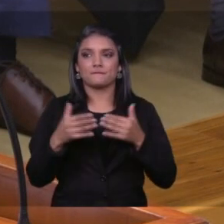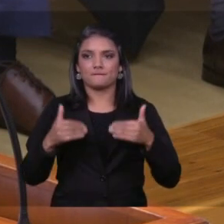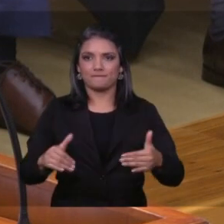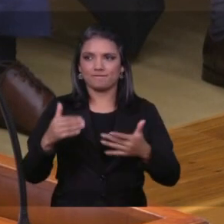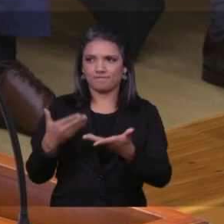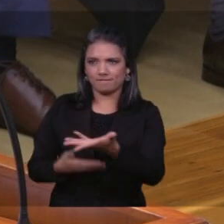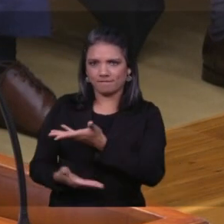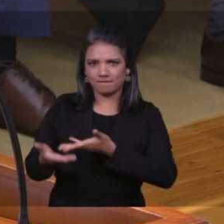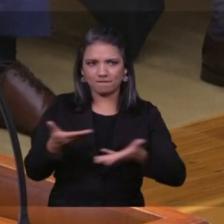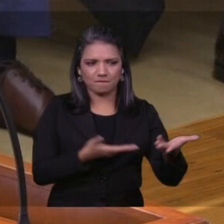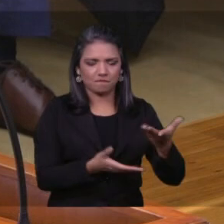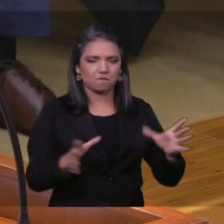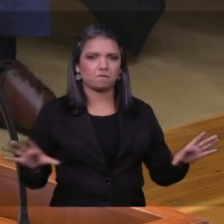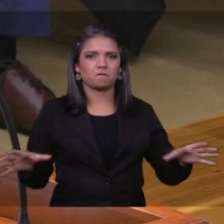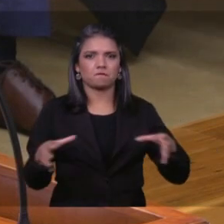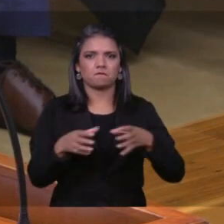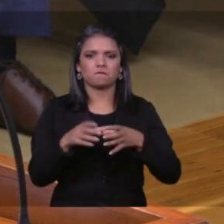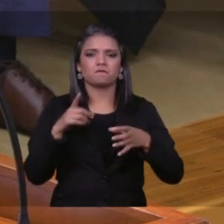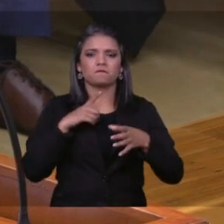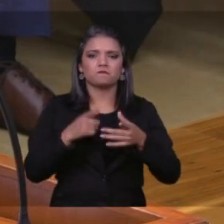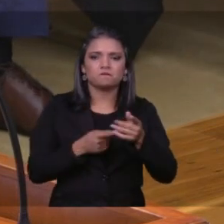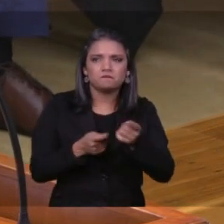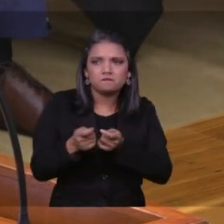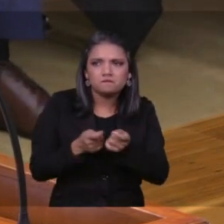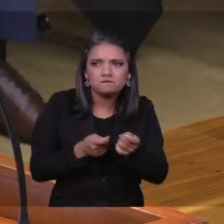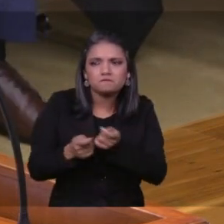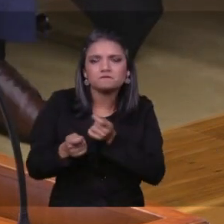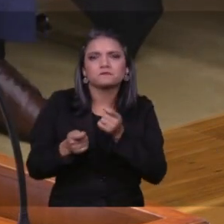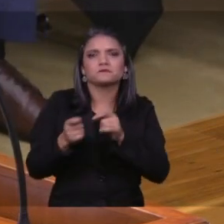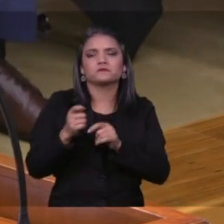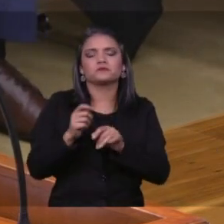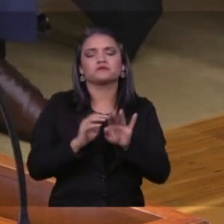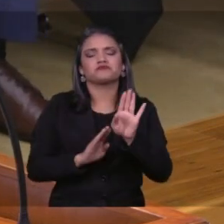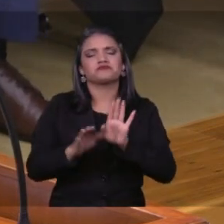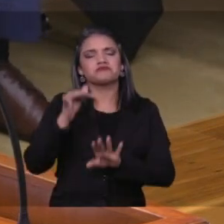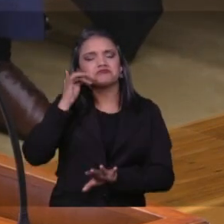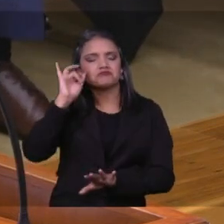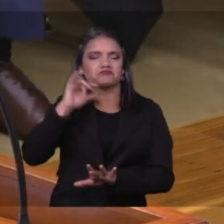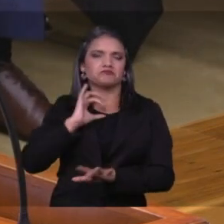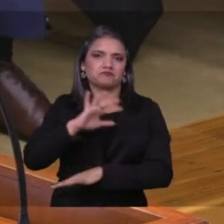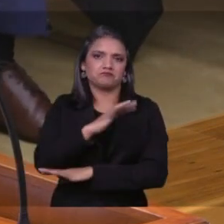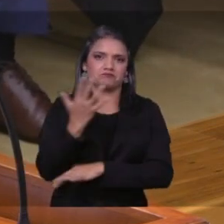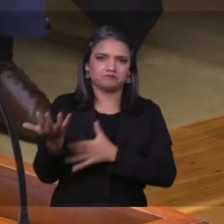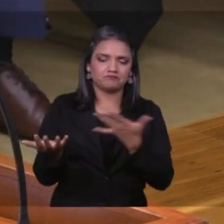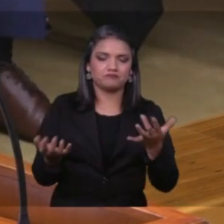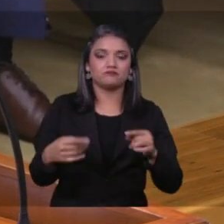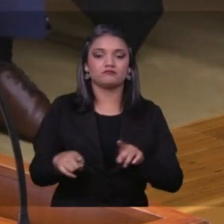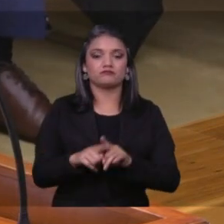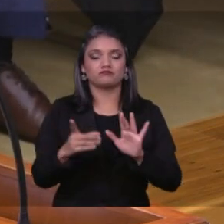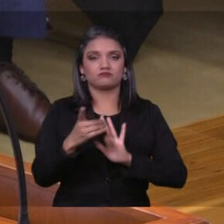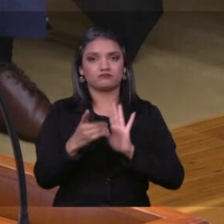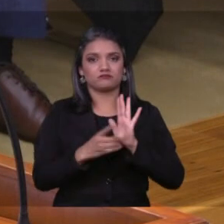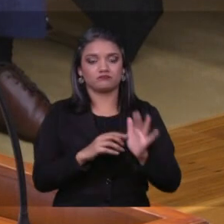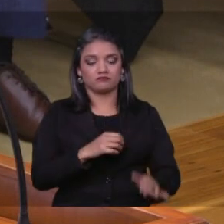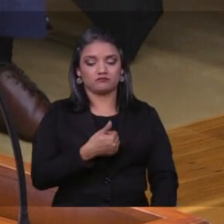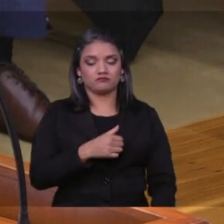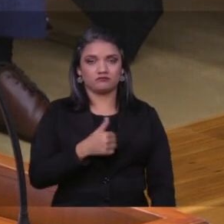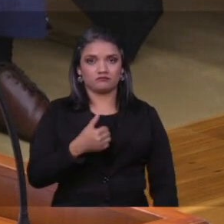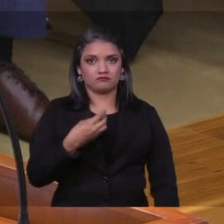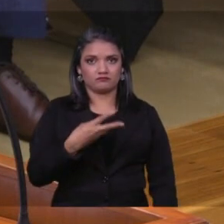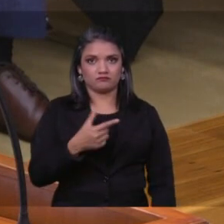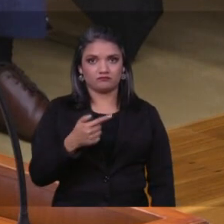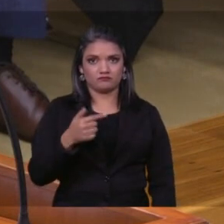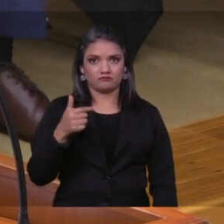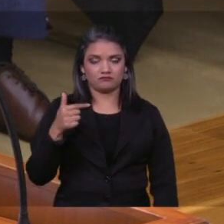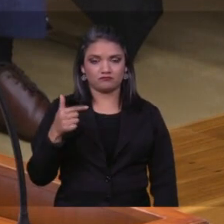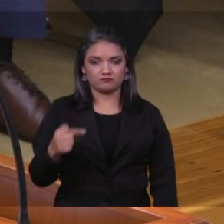Permanente de Prevenção e Controle do Desmatamento, bem como o restabelecimento, ministra Carme, por meio do Decreto 11.367, do